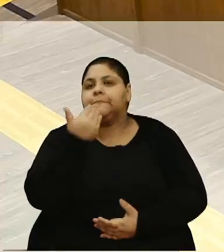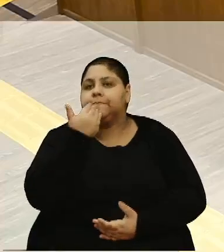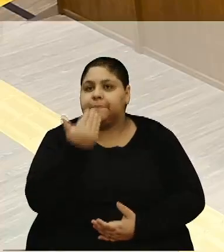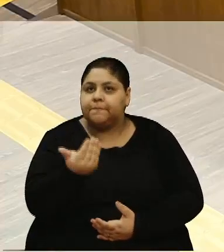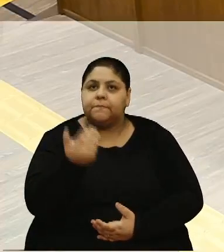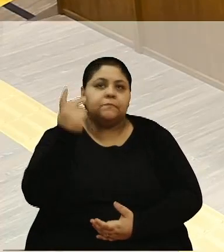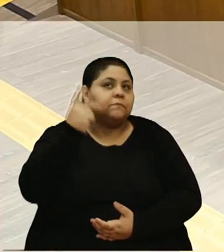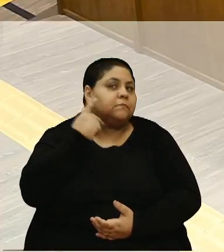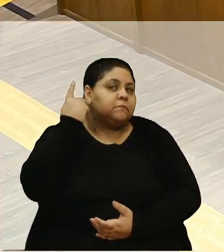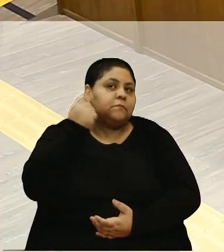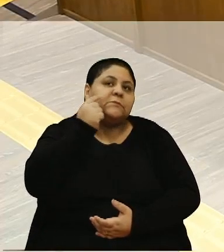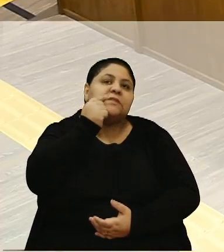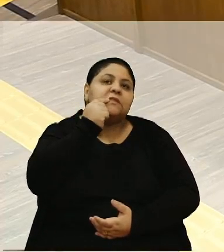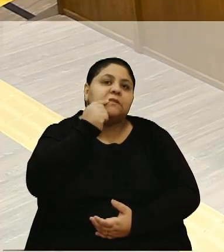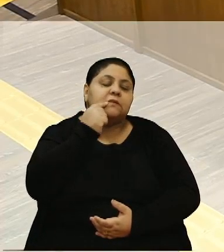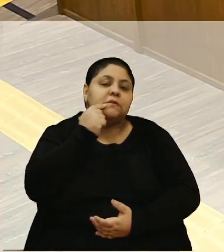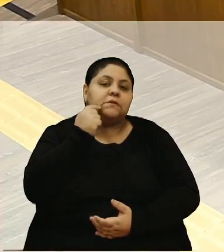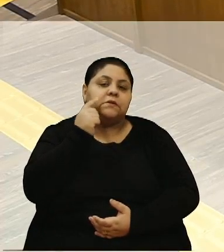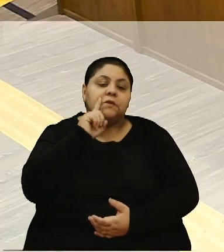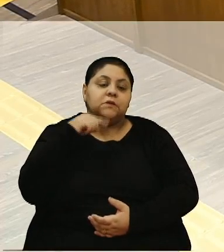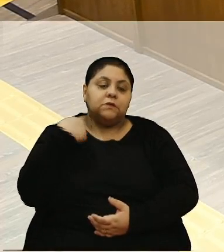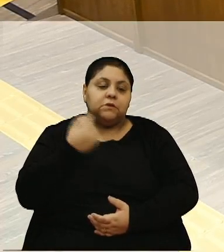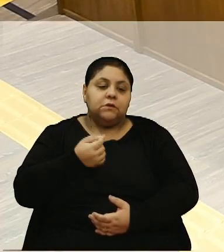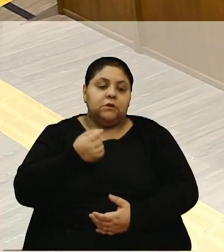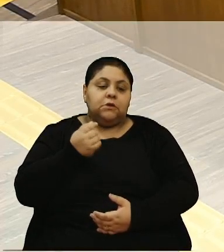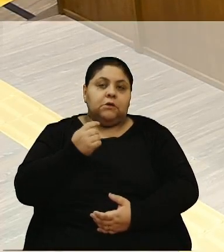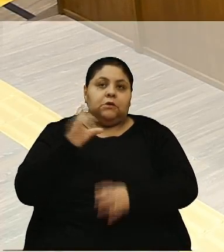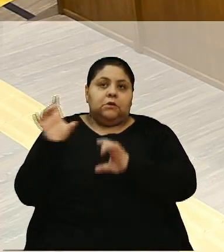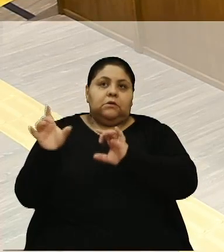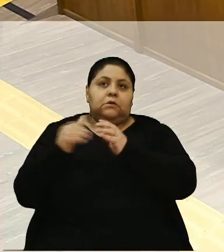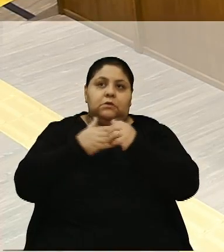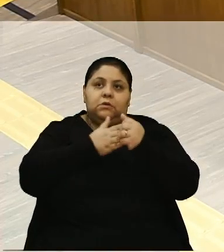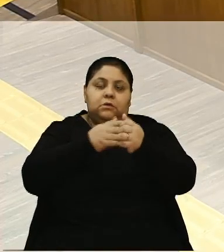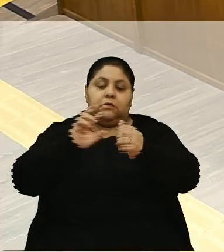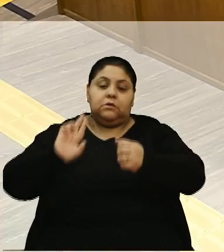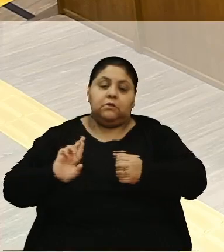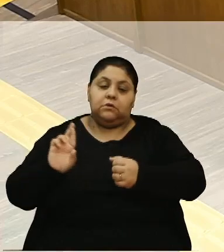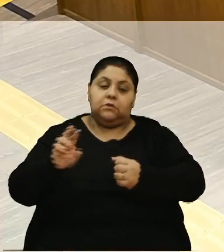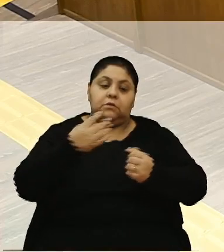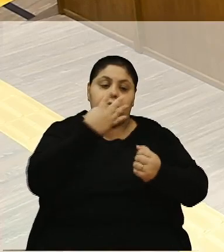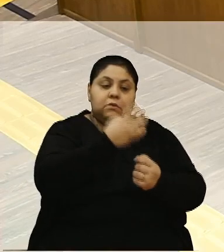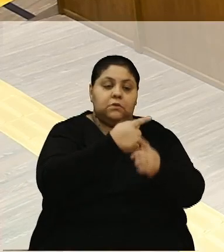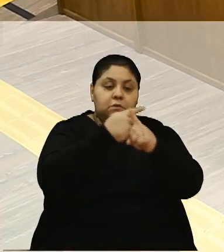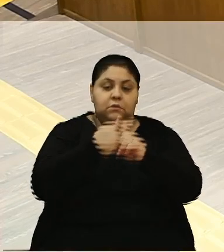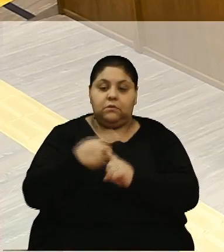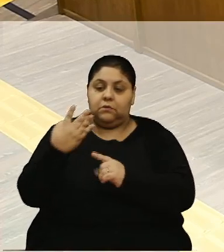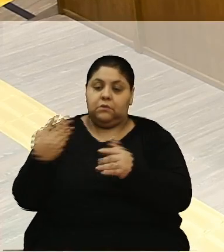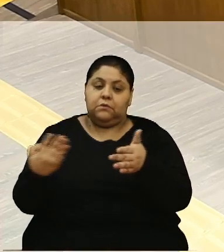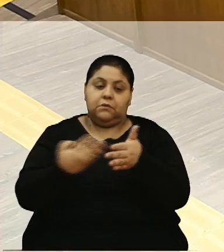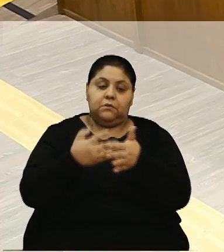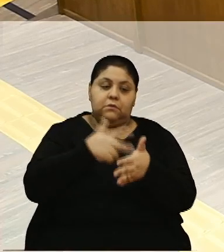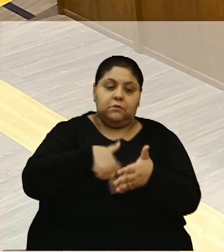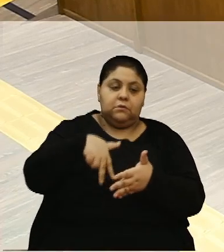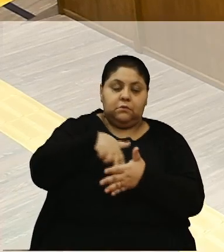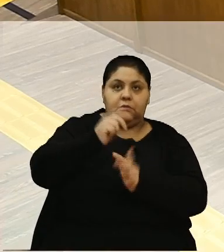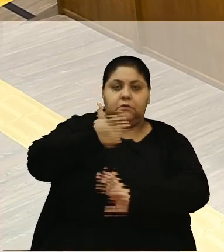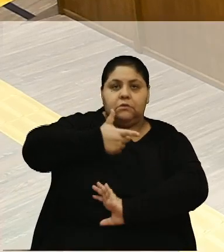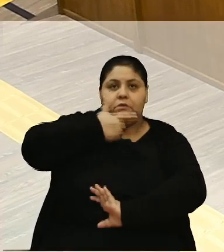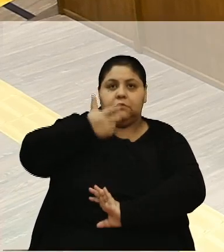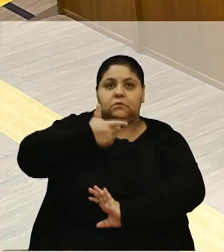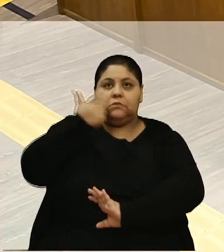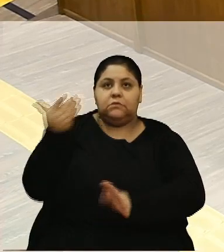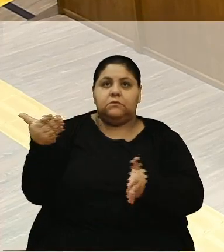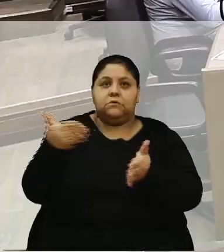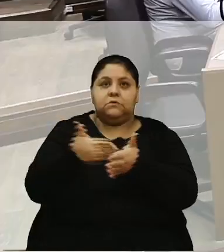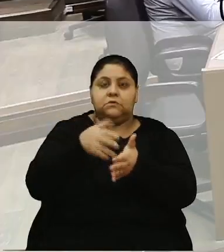A vereadora Gladys, por isso que acompanha o representante do Grupo Ajuda Humanitária 4x4 até a tribuna para a manifestação pelo tempo